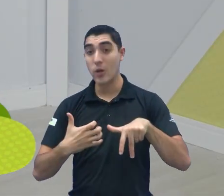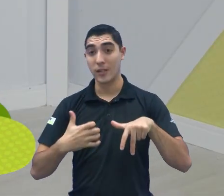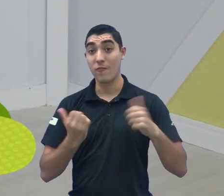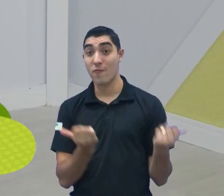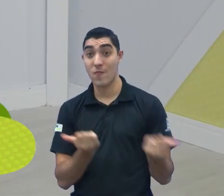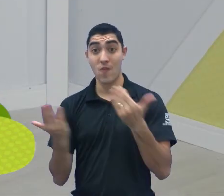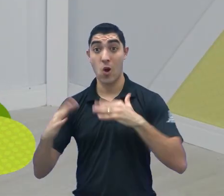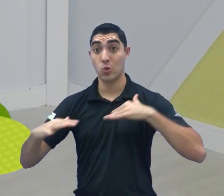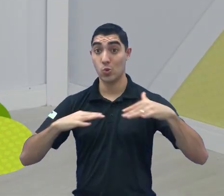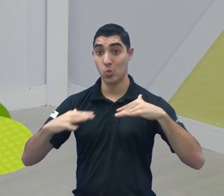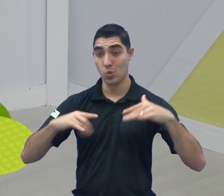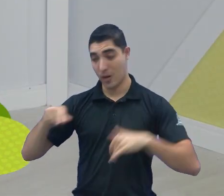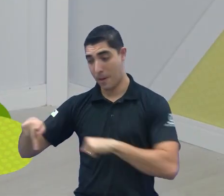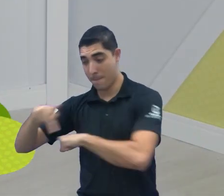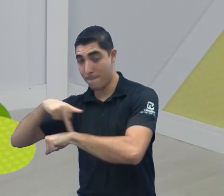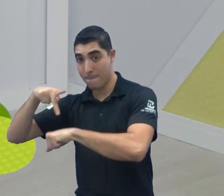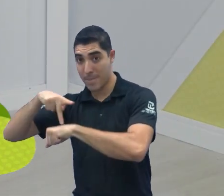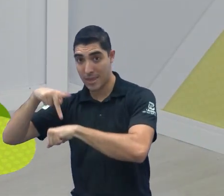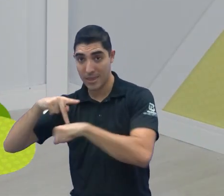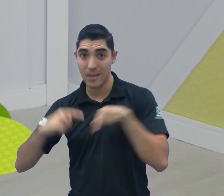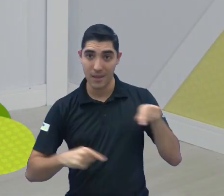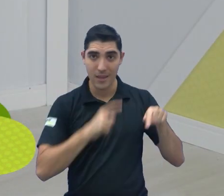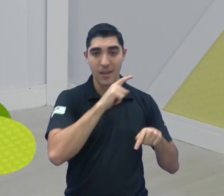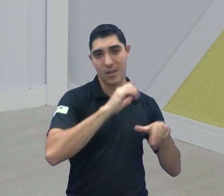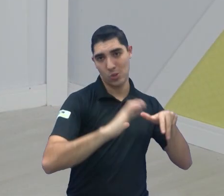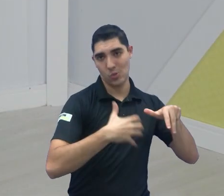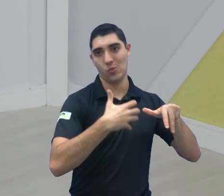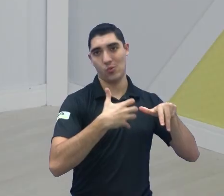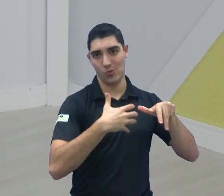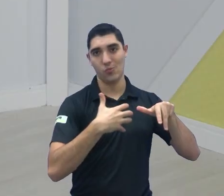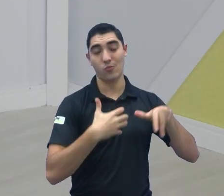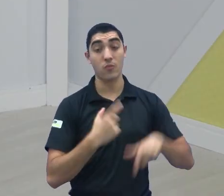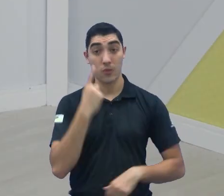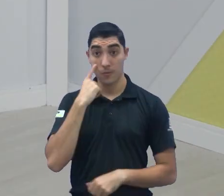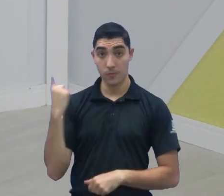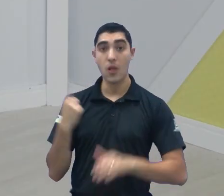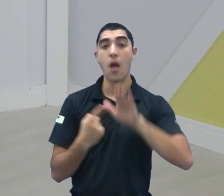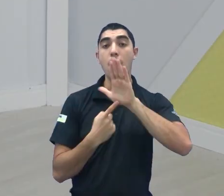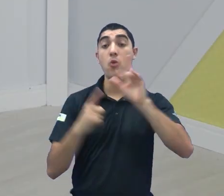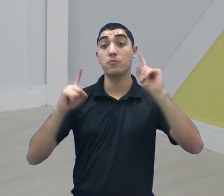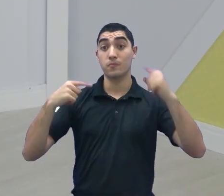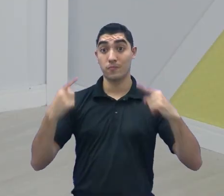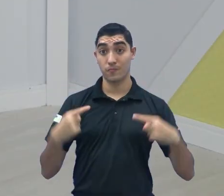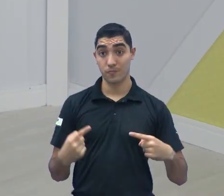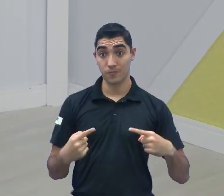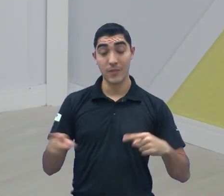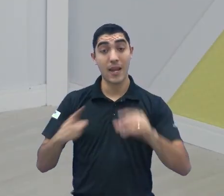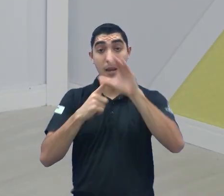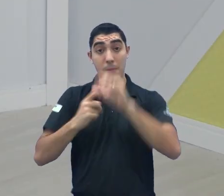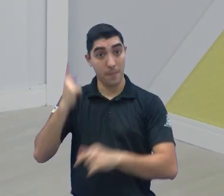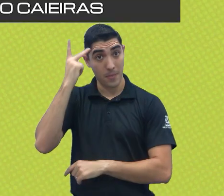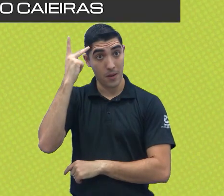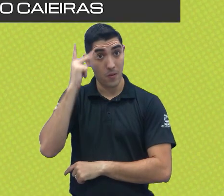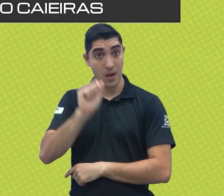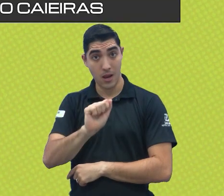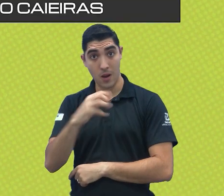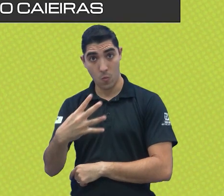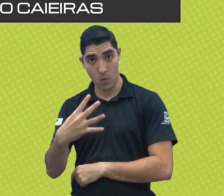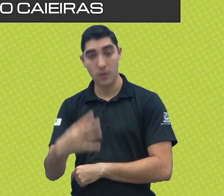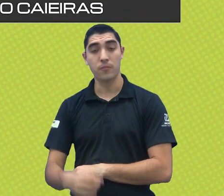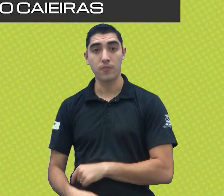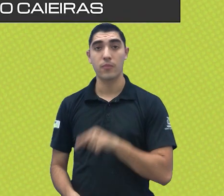caminho do Joseense. Pelo menos os primeiros jogos do Joseense dentro deste Paulista da Série A4. Estreia fora de